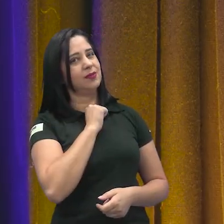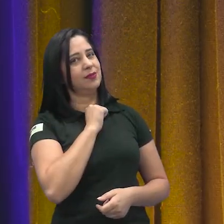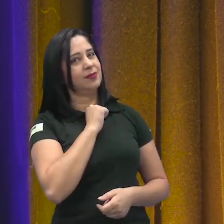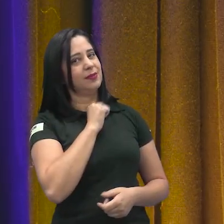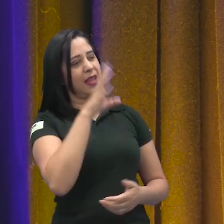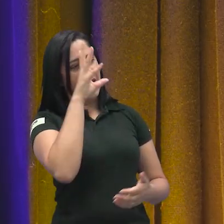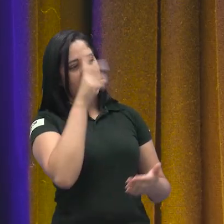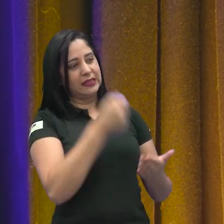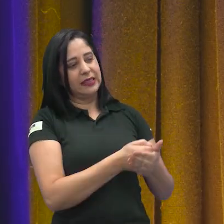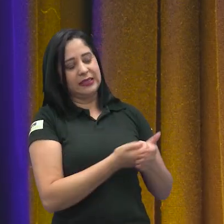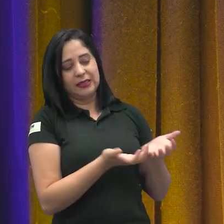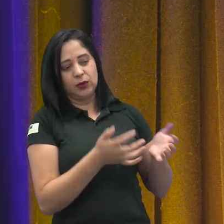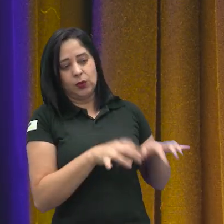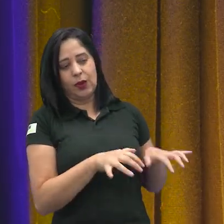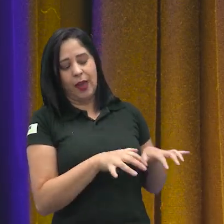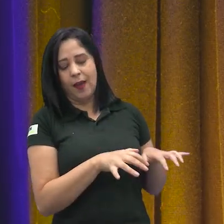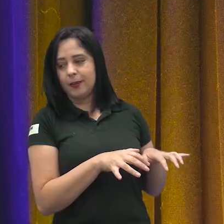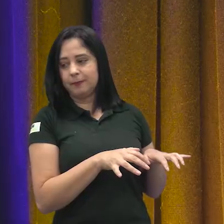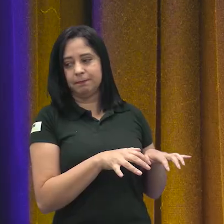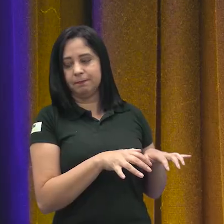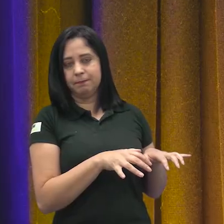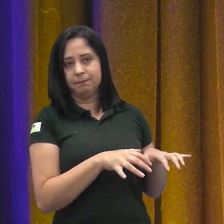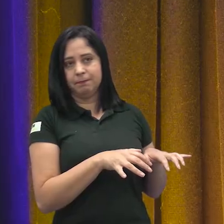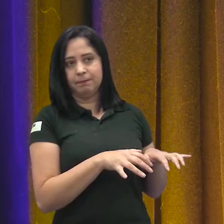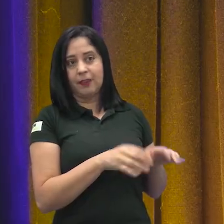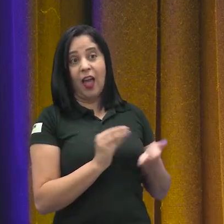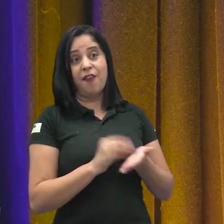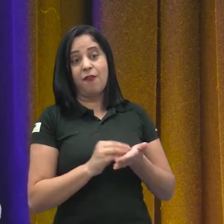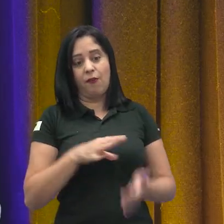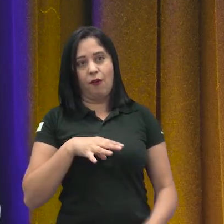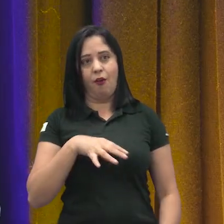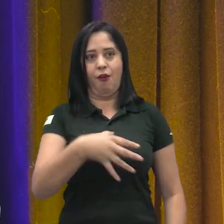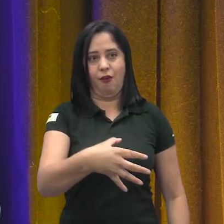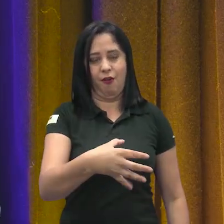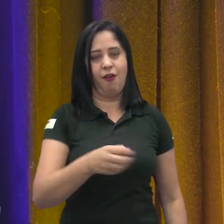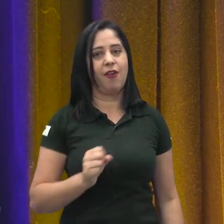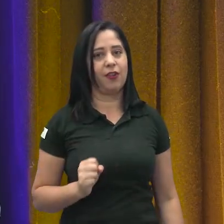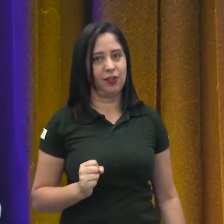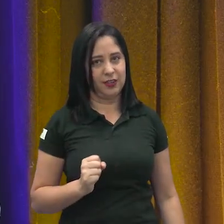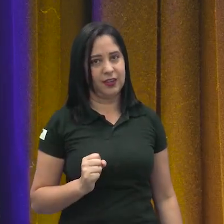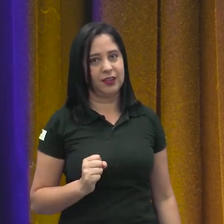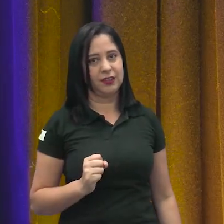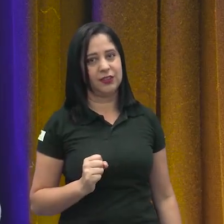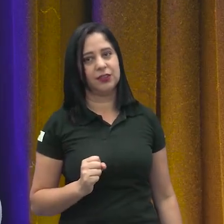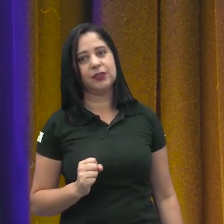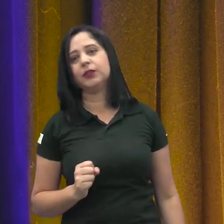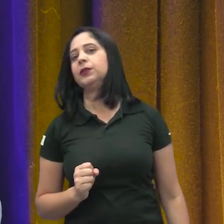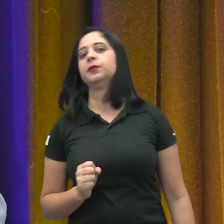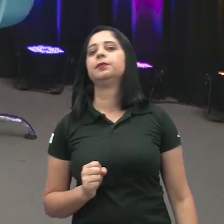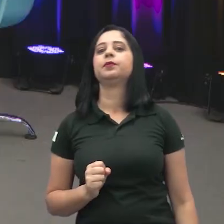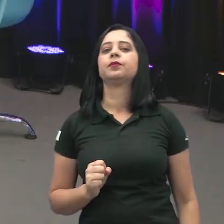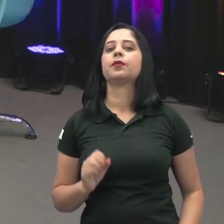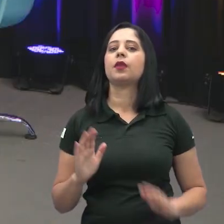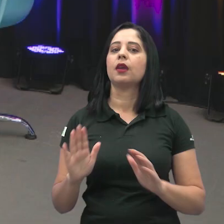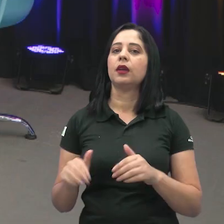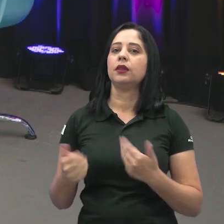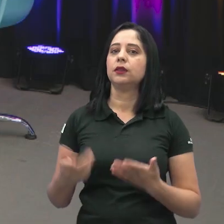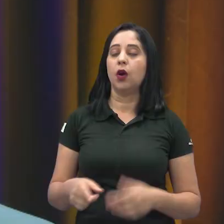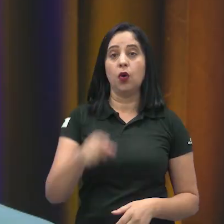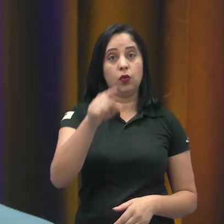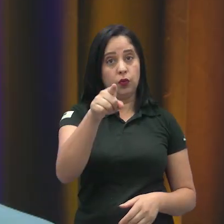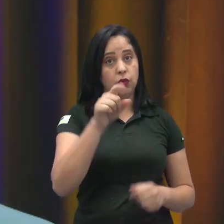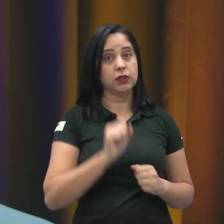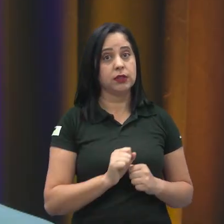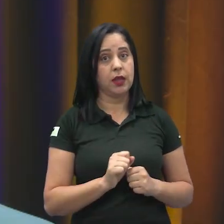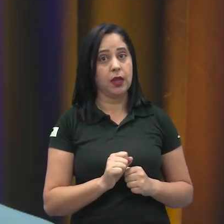já trago aquele gatilho da coragem que eu preciso para tomar decisão no decorrer daquela conversa. Então é um convite para